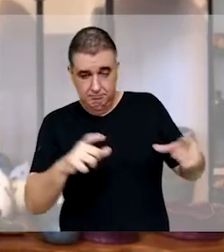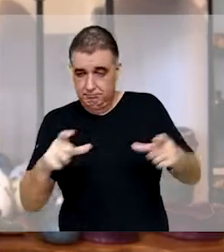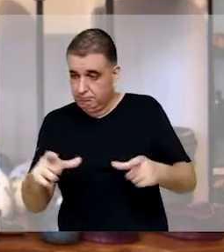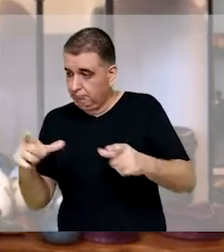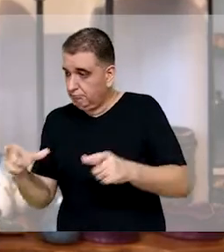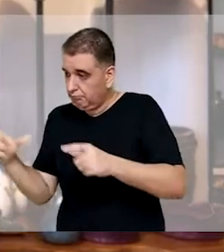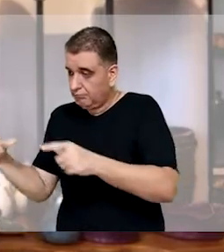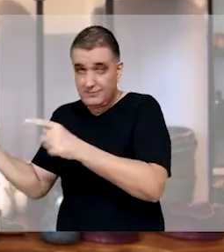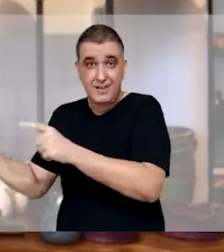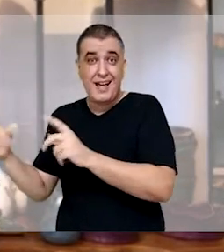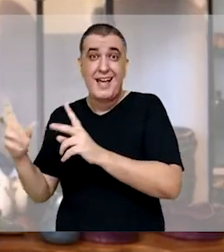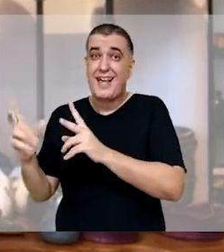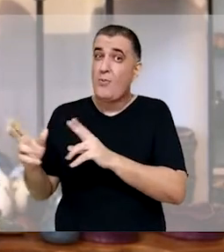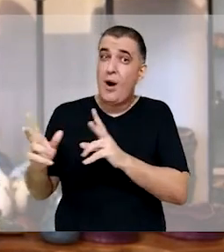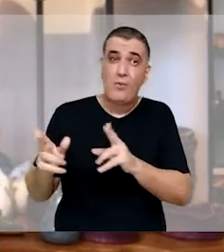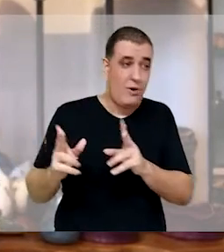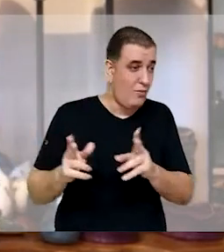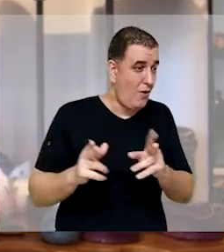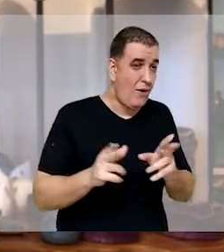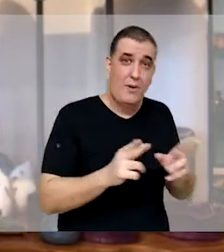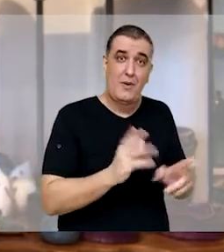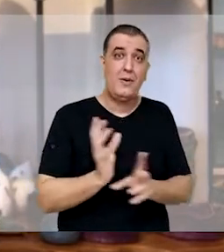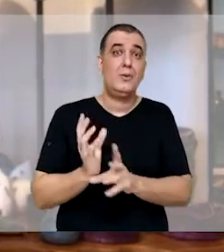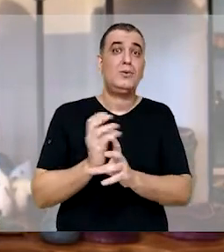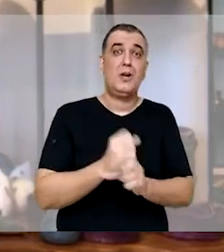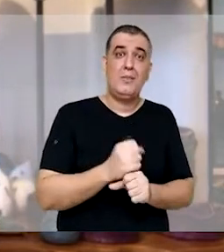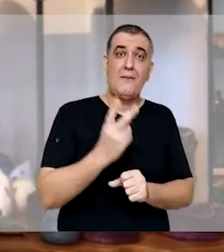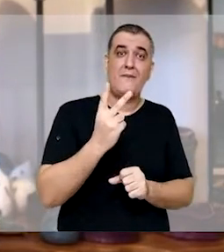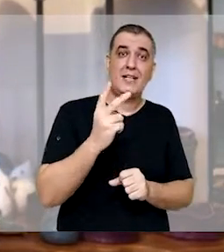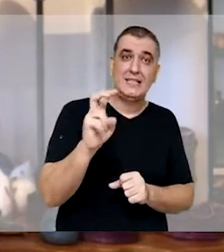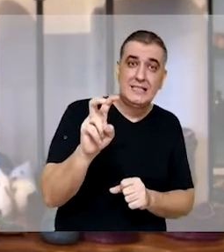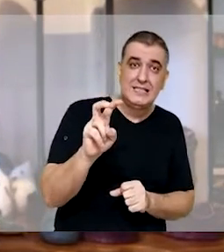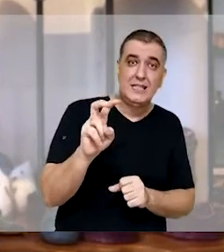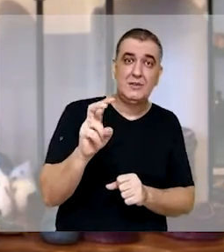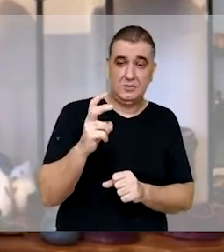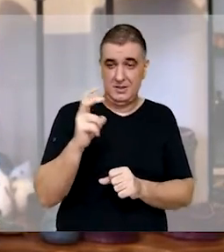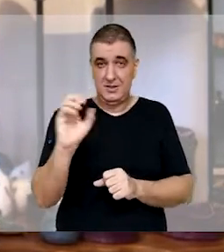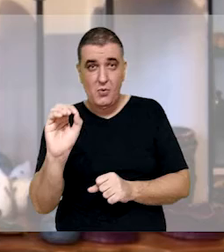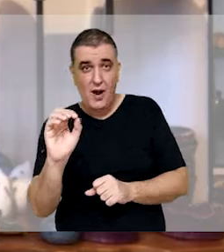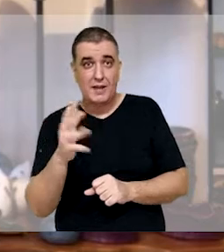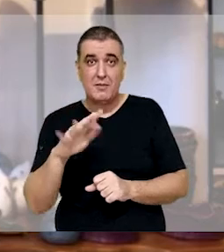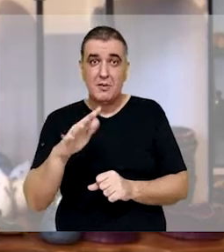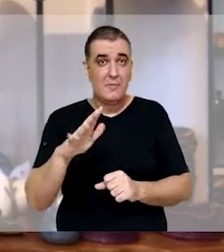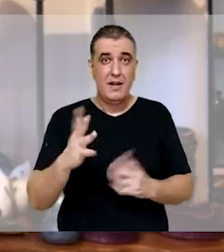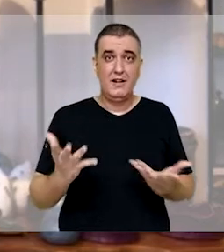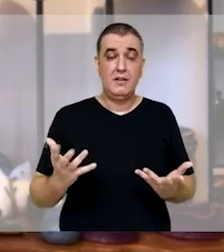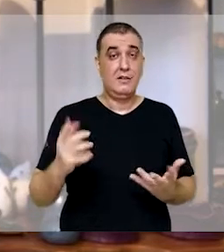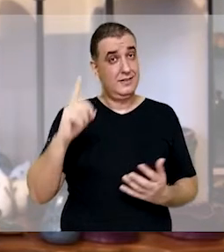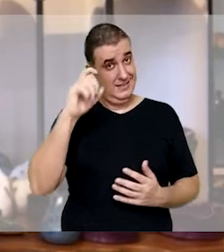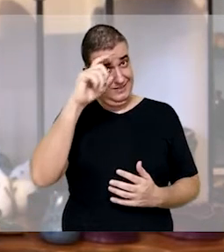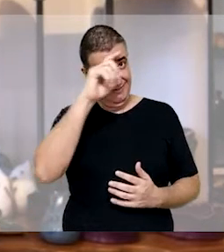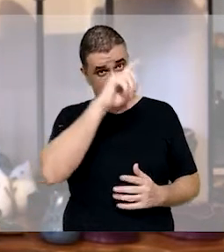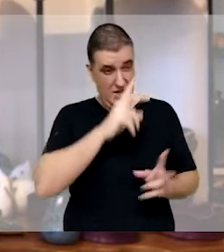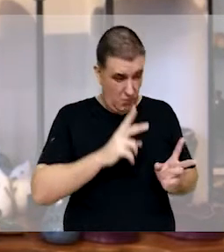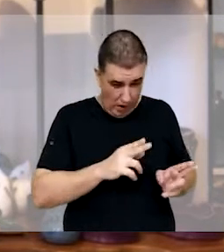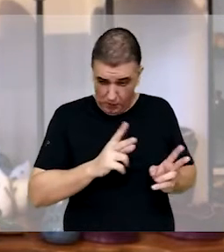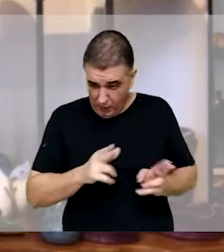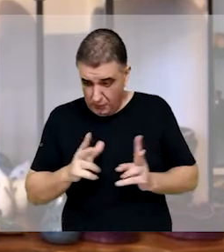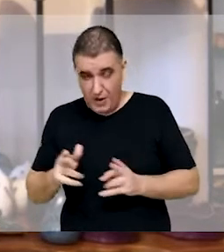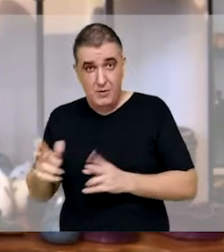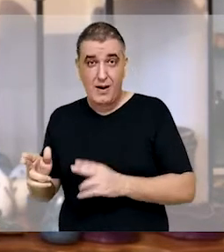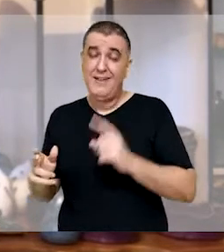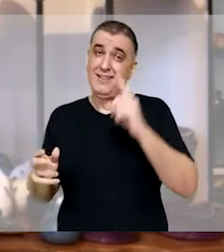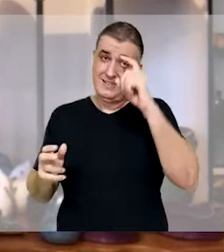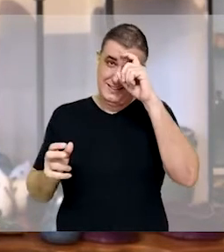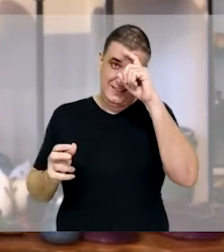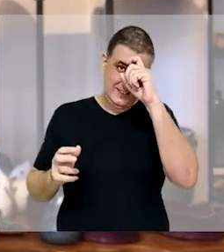Porque não é fácil você replicar um manchamento em 25 peças ou em 50 peças, né? E aí, nessa mesma época eu estava